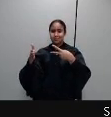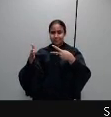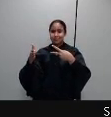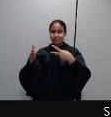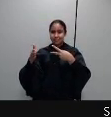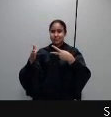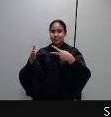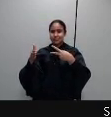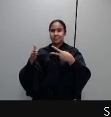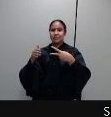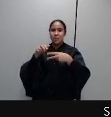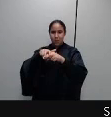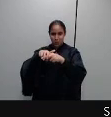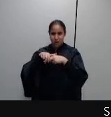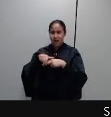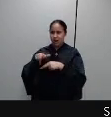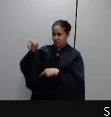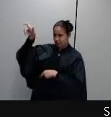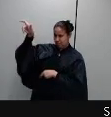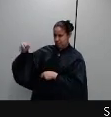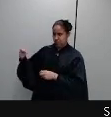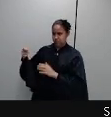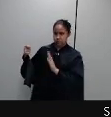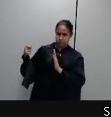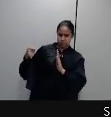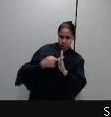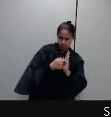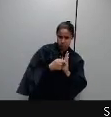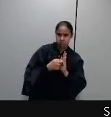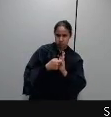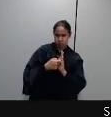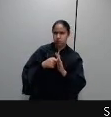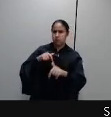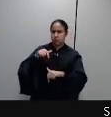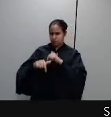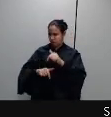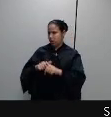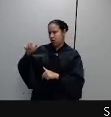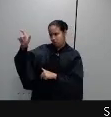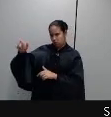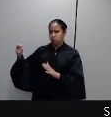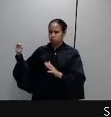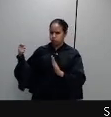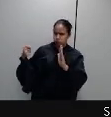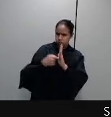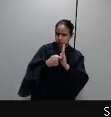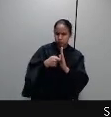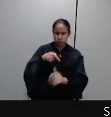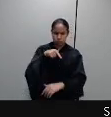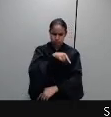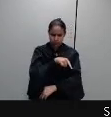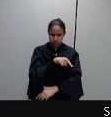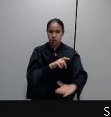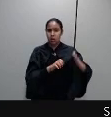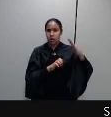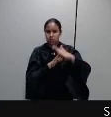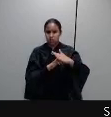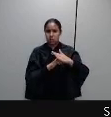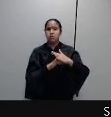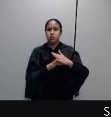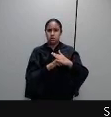parte altura ao ao trabalhador um e houve recurso de si